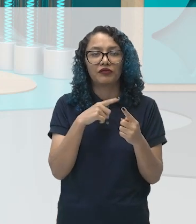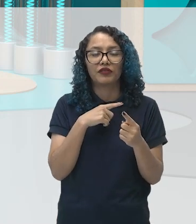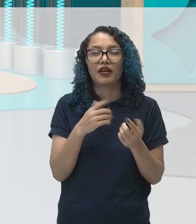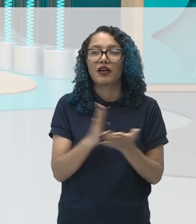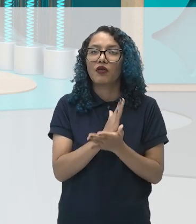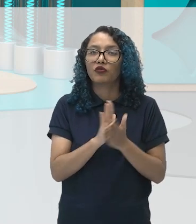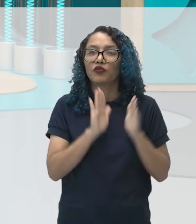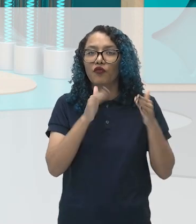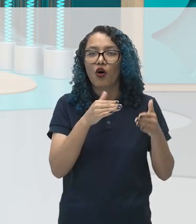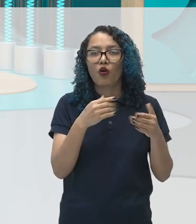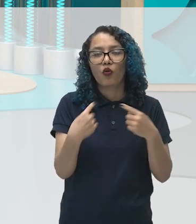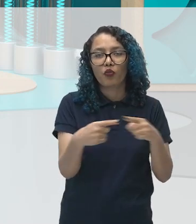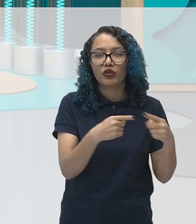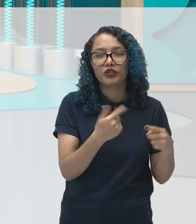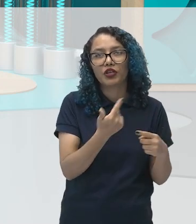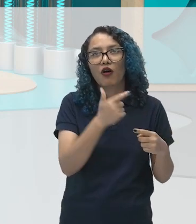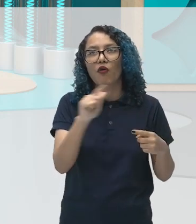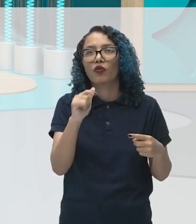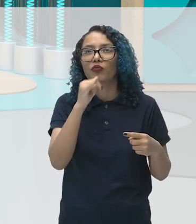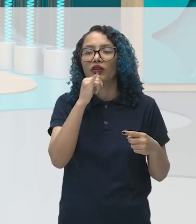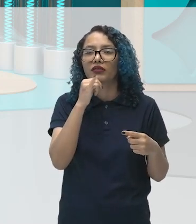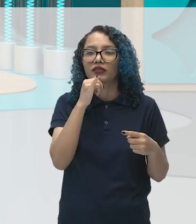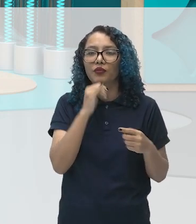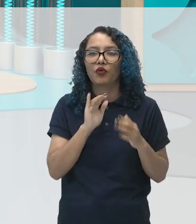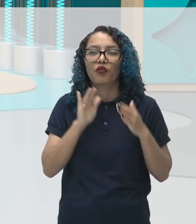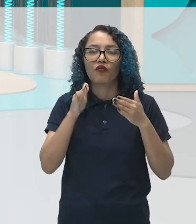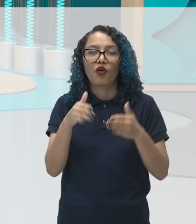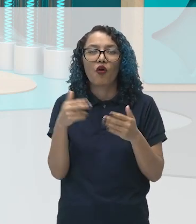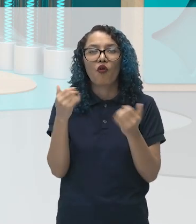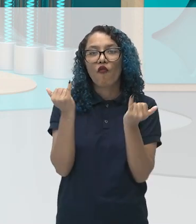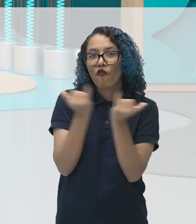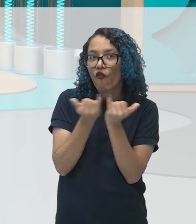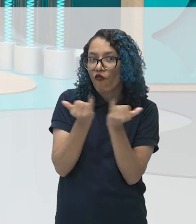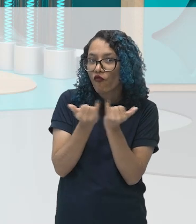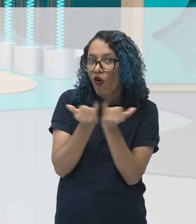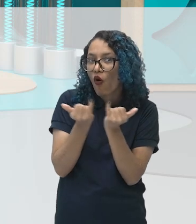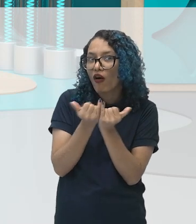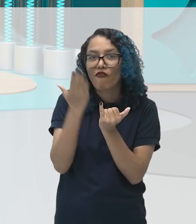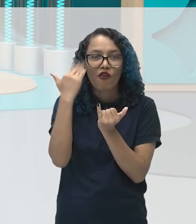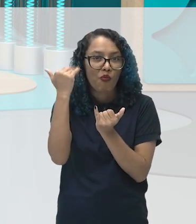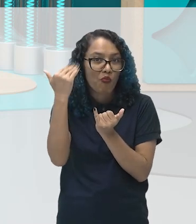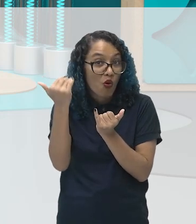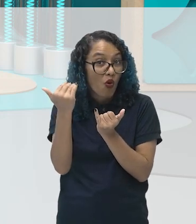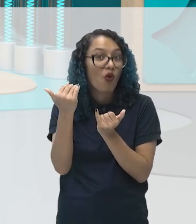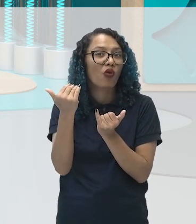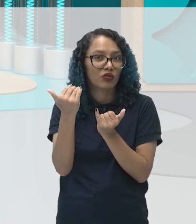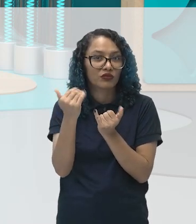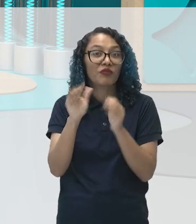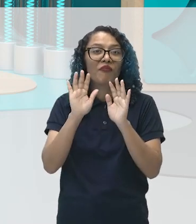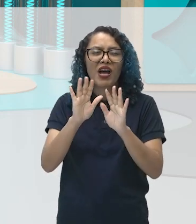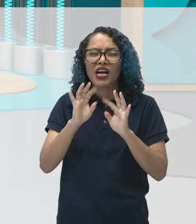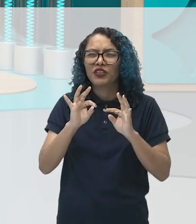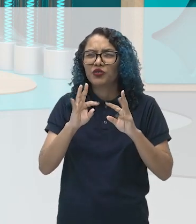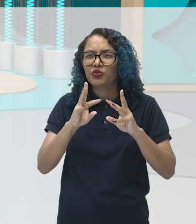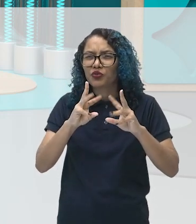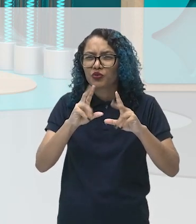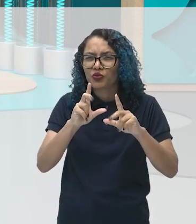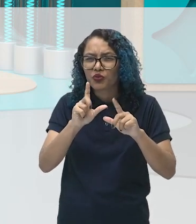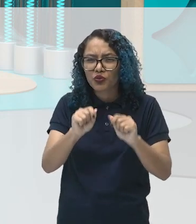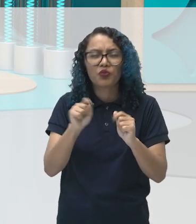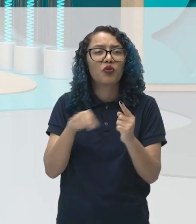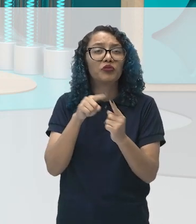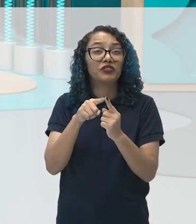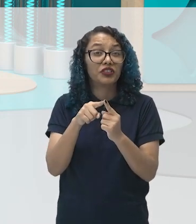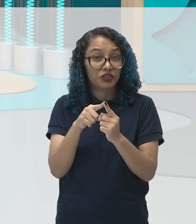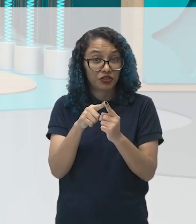de política, outros falam mais, sei lá, de fofocas sobre celebridades, não é? Mas todos eles têm um